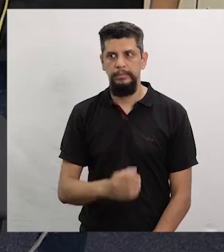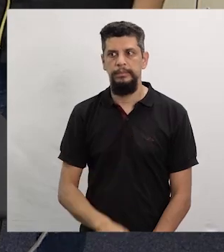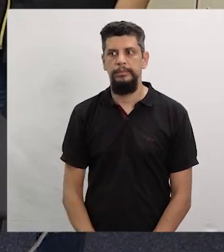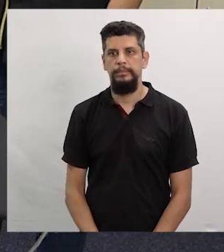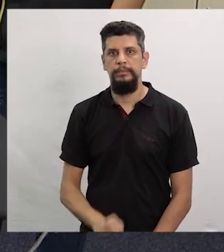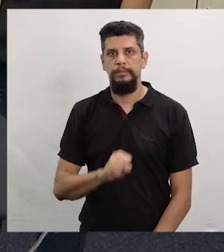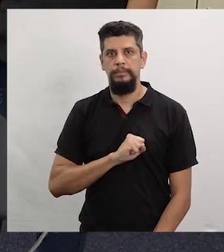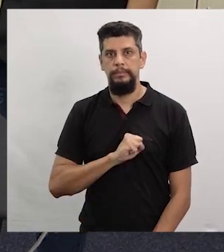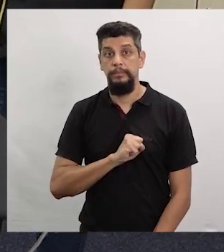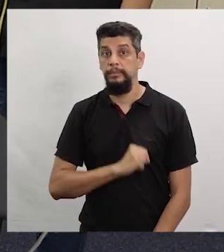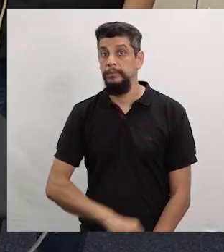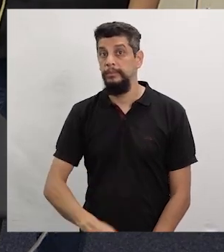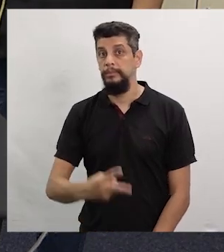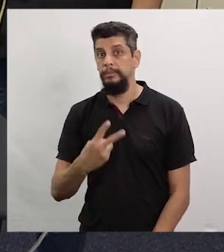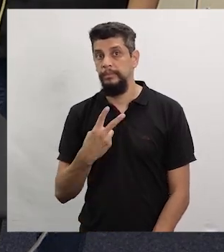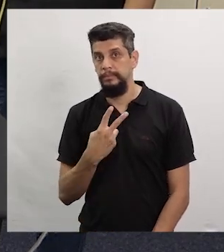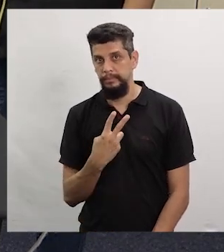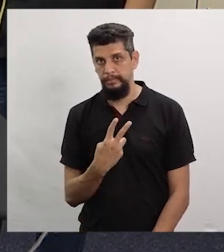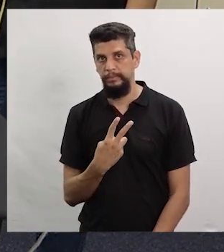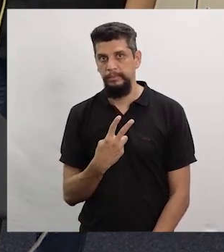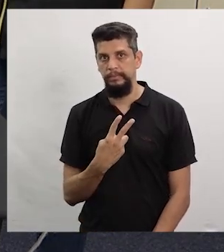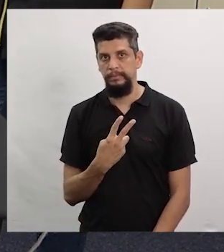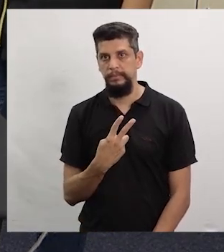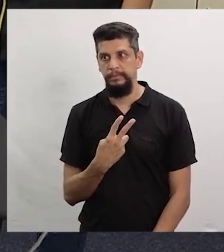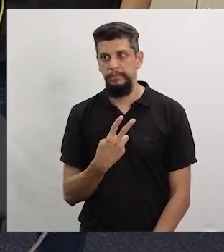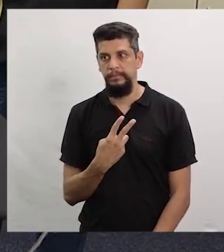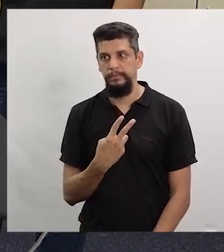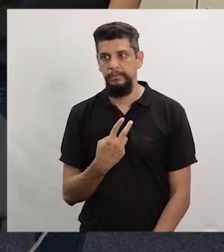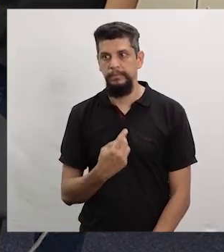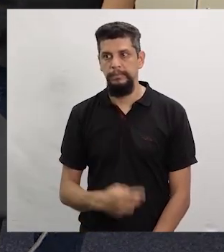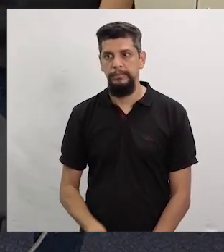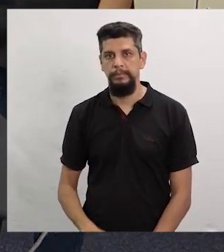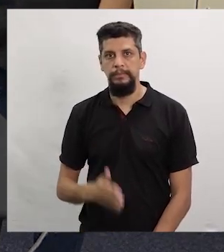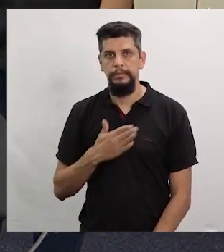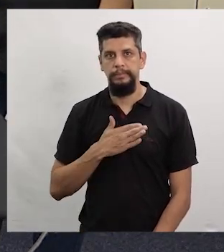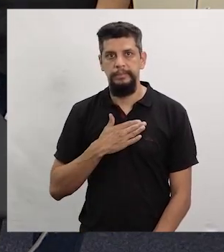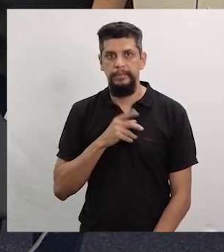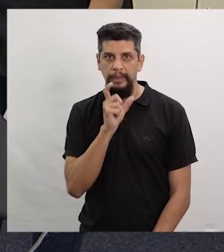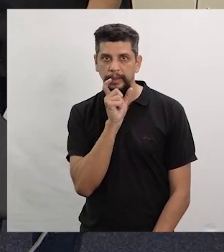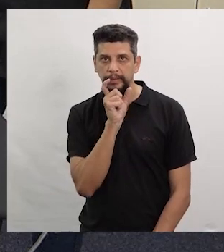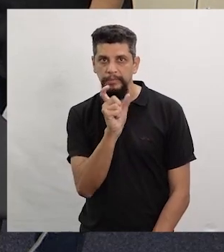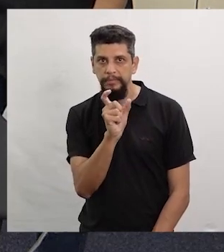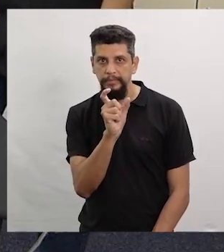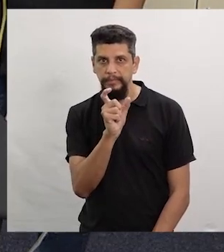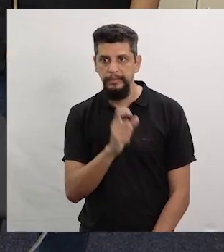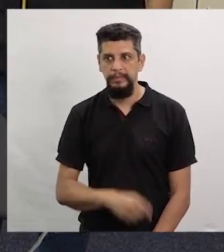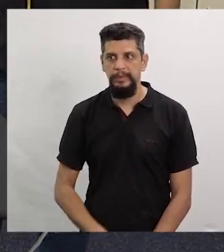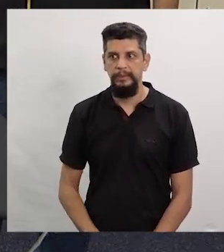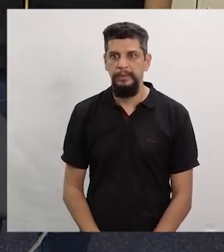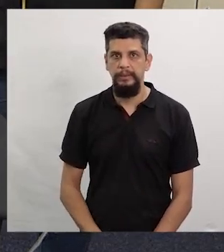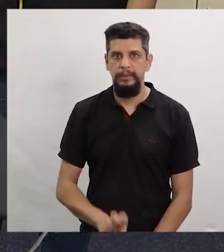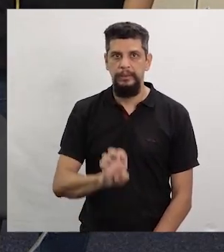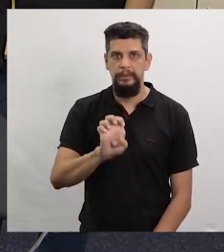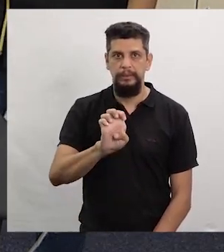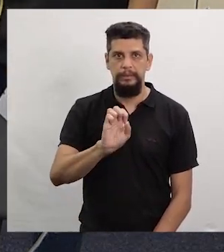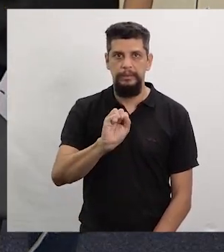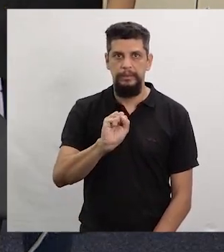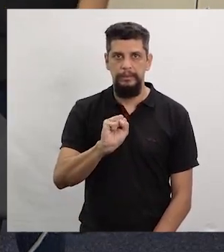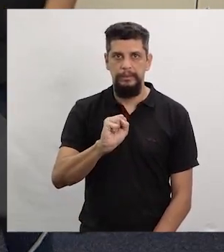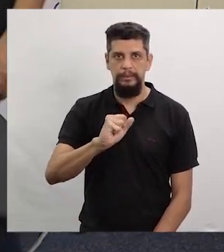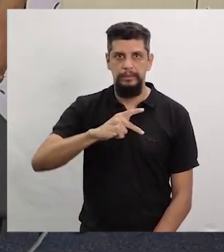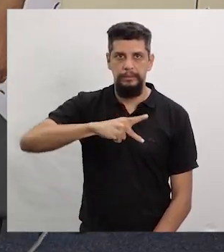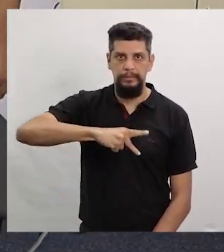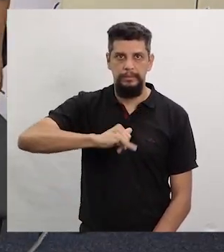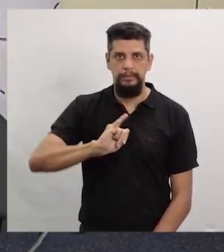novo Olha aqui ah ai ai ai ai ai ai a minha palavra sabe o que que é espinafre